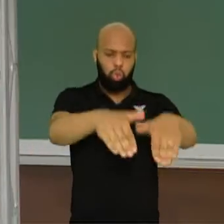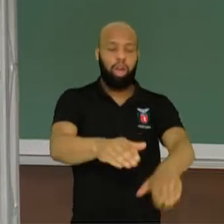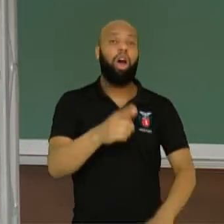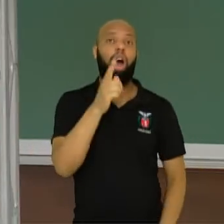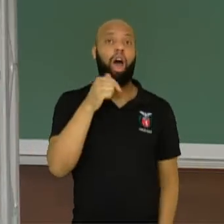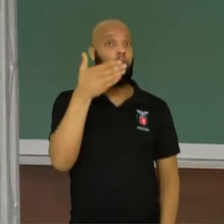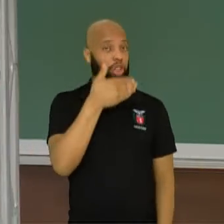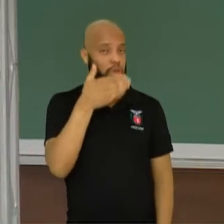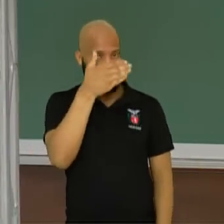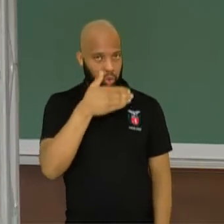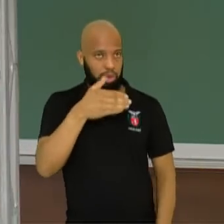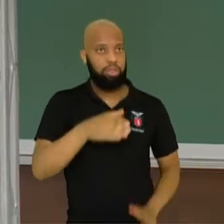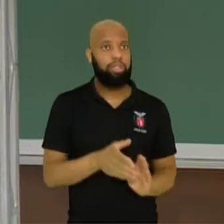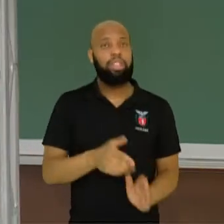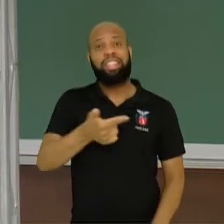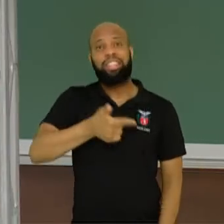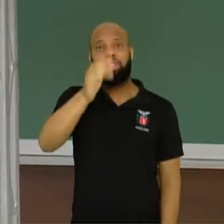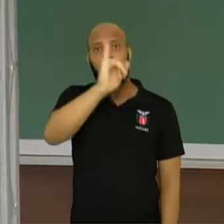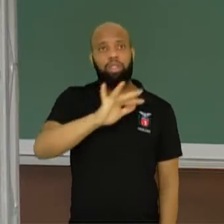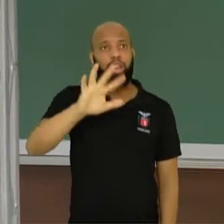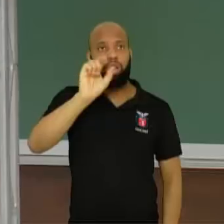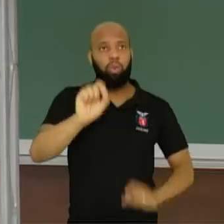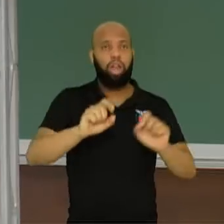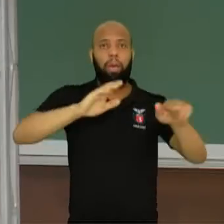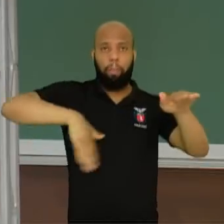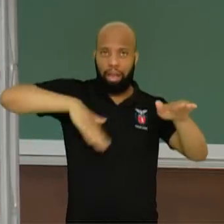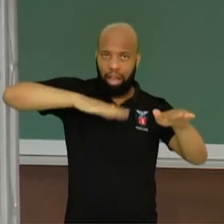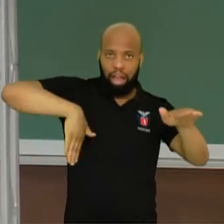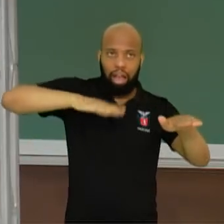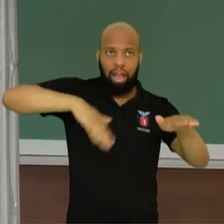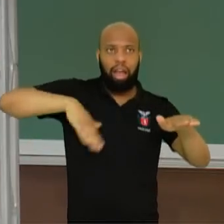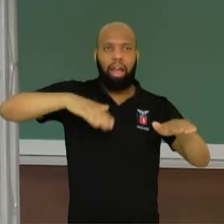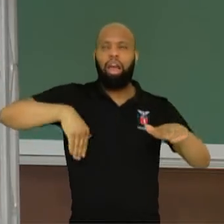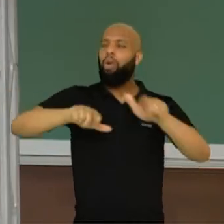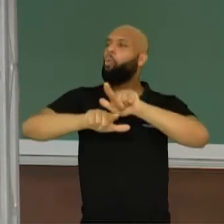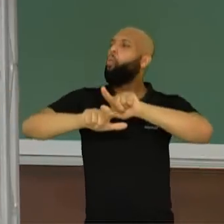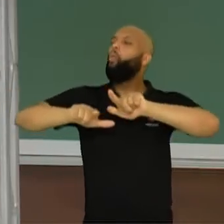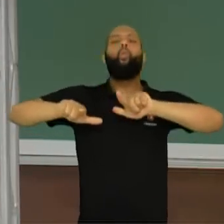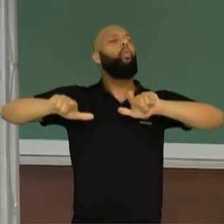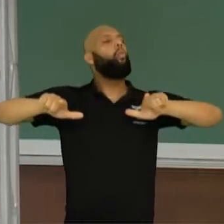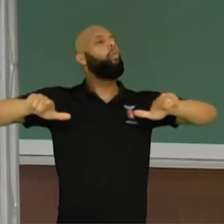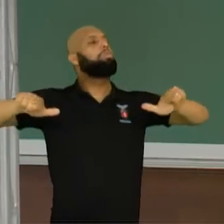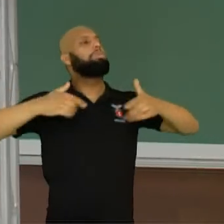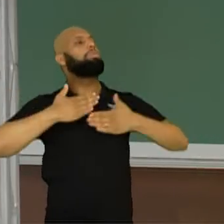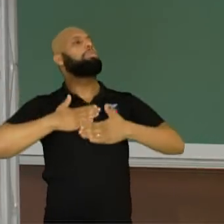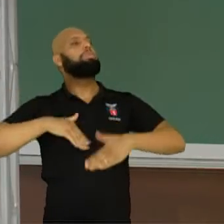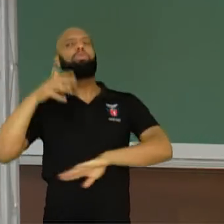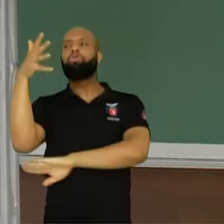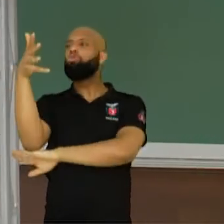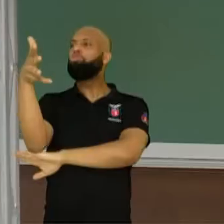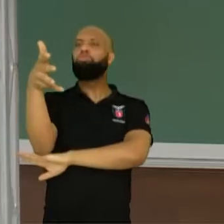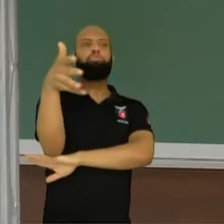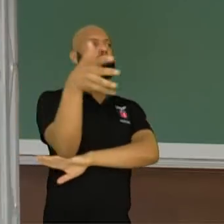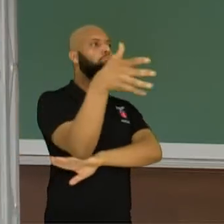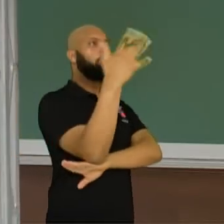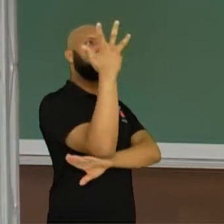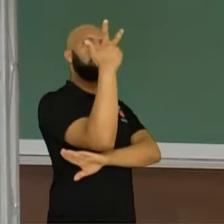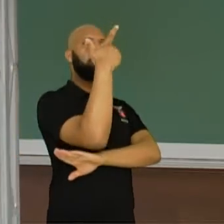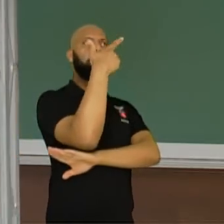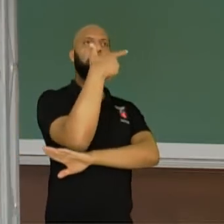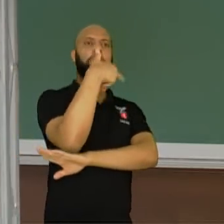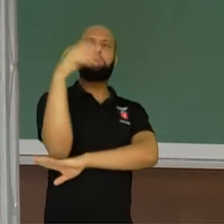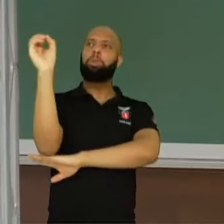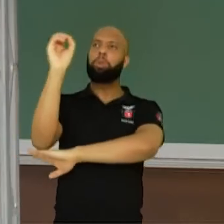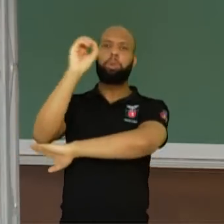coloquei algumas nuvens representando que na nossa atmosfera nós encontramos a água no estado